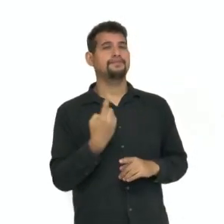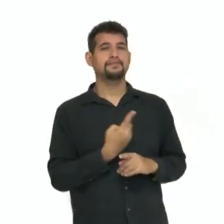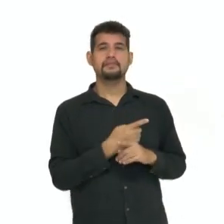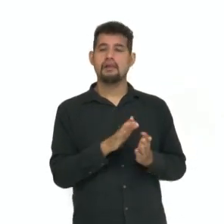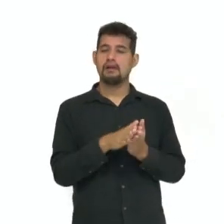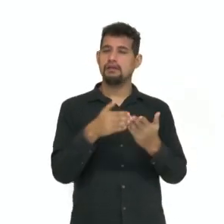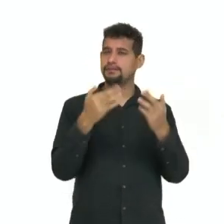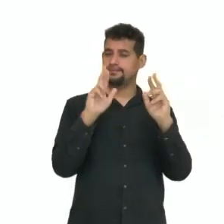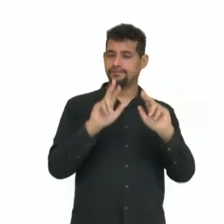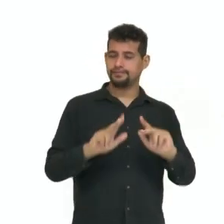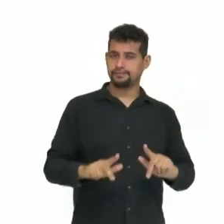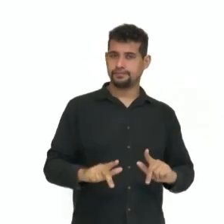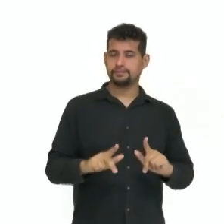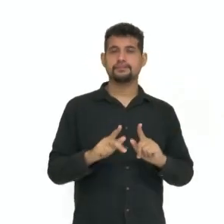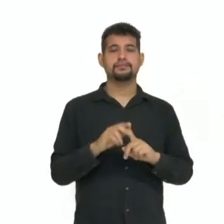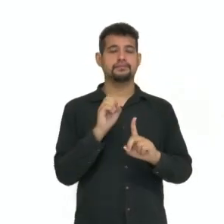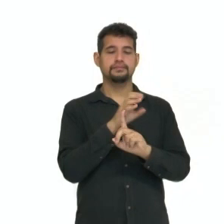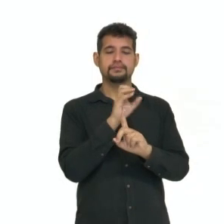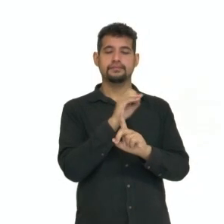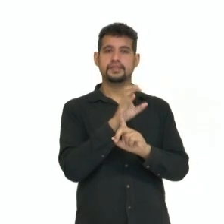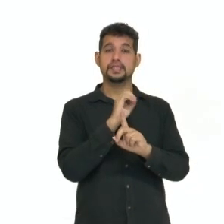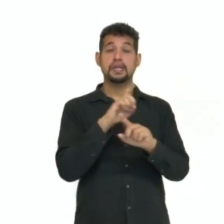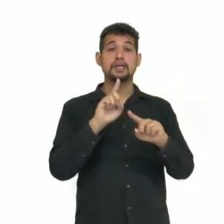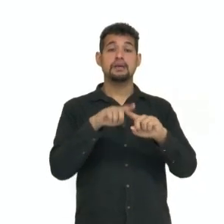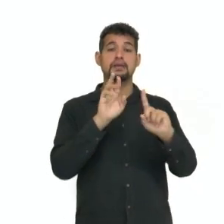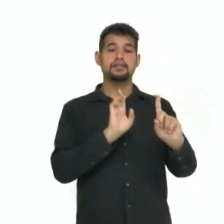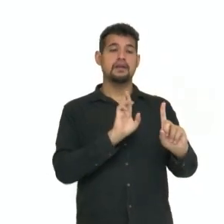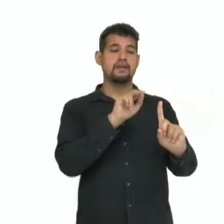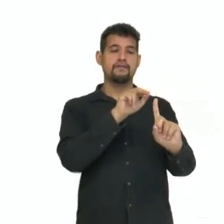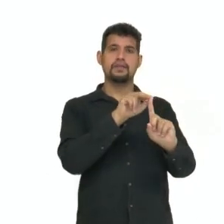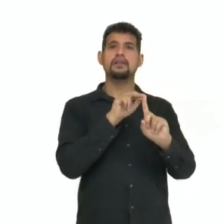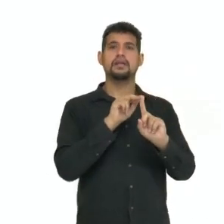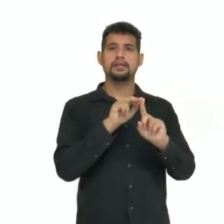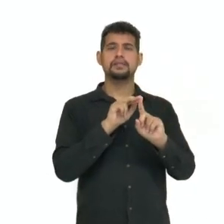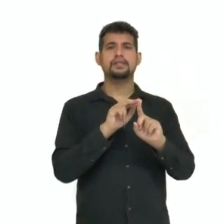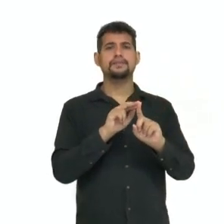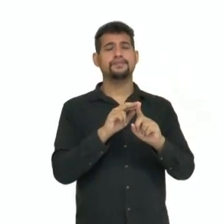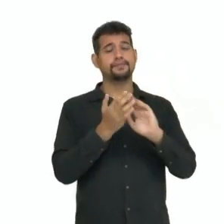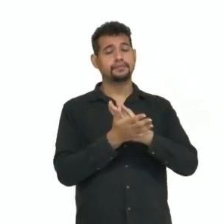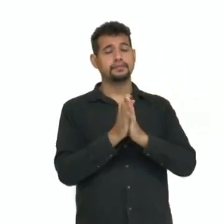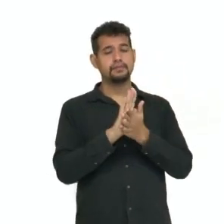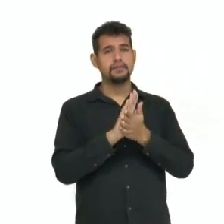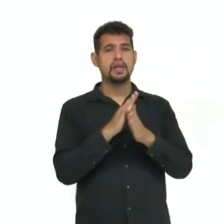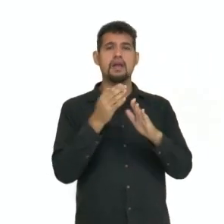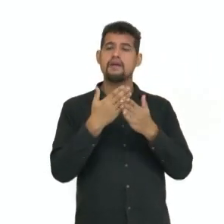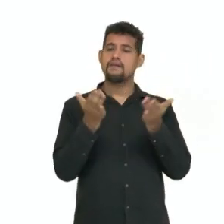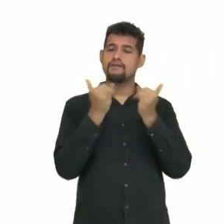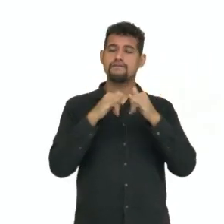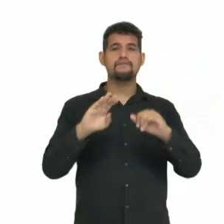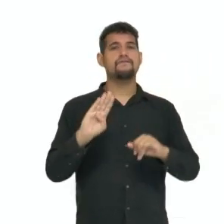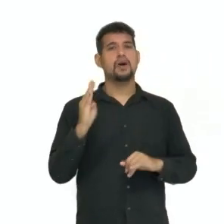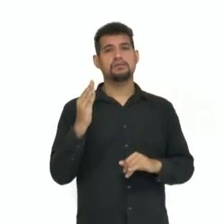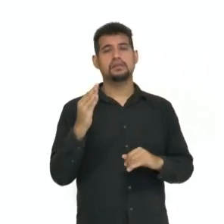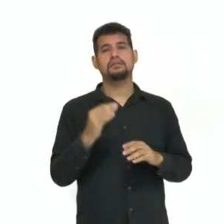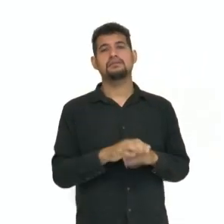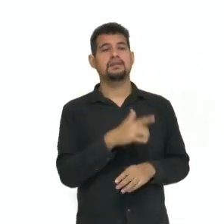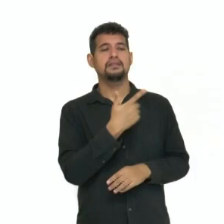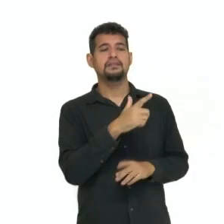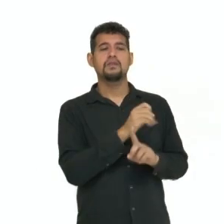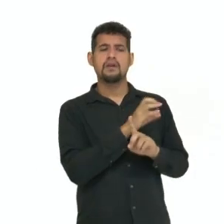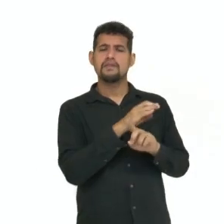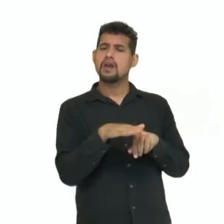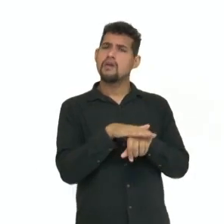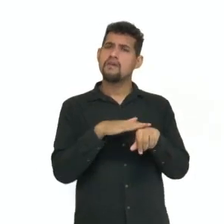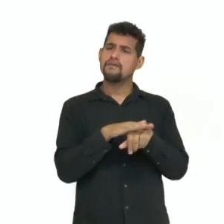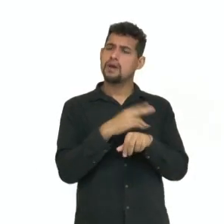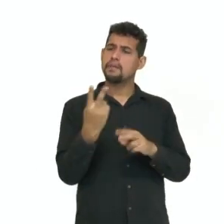aparelhos eletrônicos. Então a referência, no nosso combate fake news está aqui embaixo. Não temos o Wi-Fi, converse entre